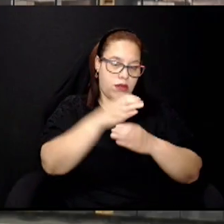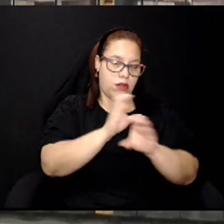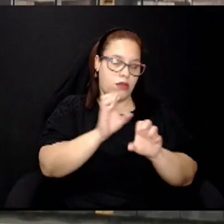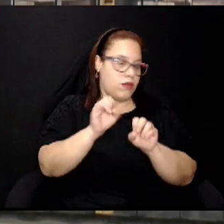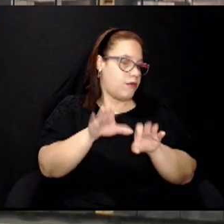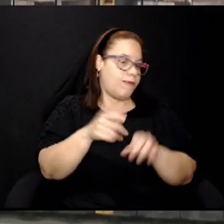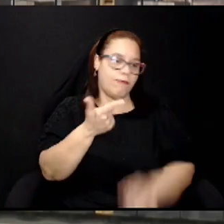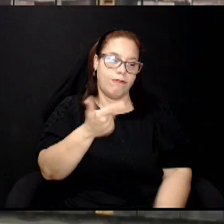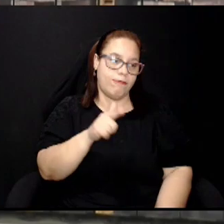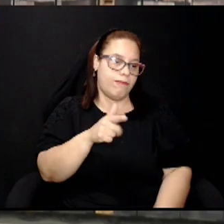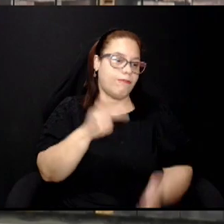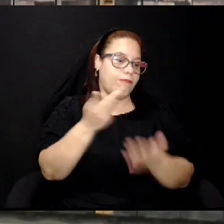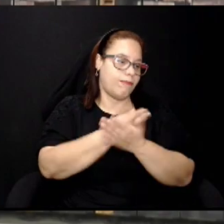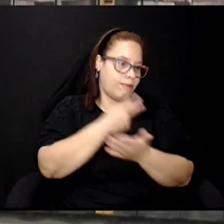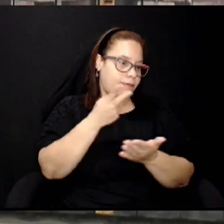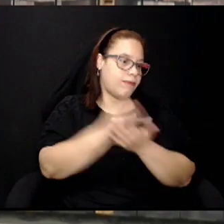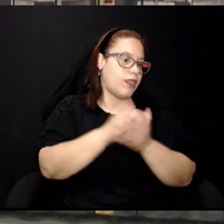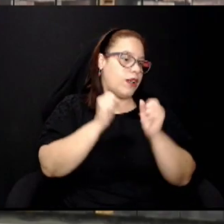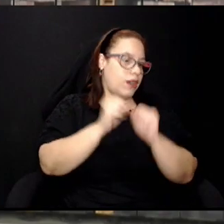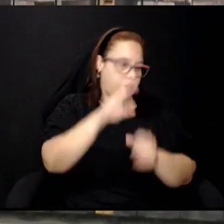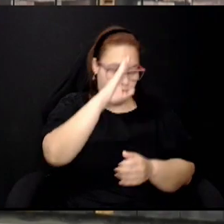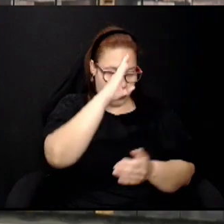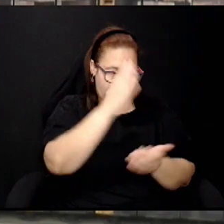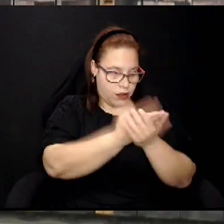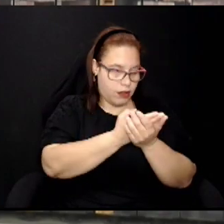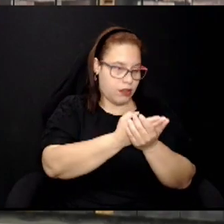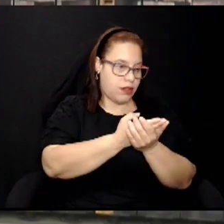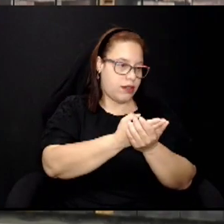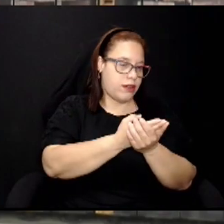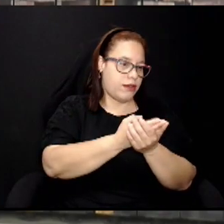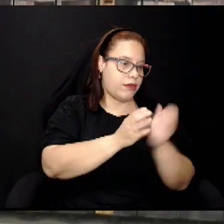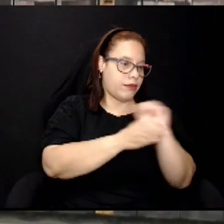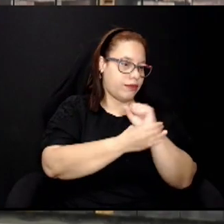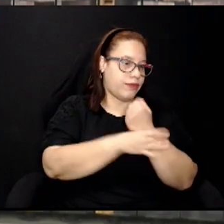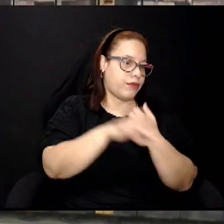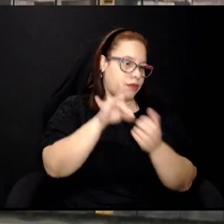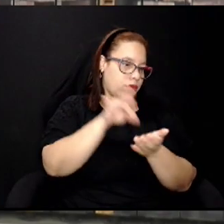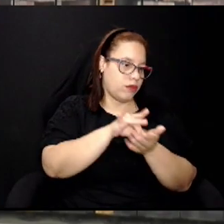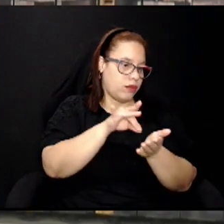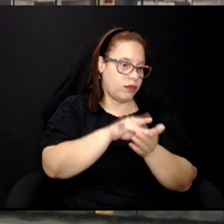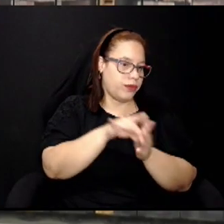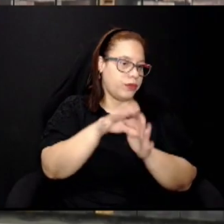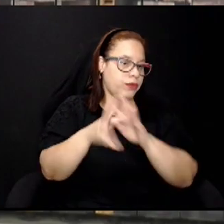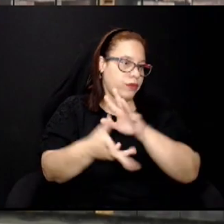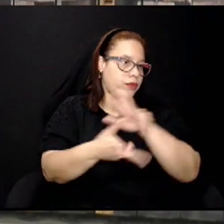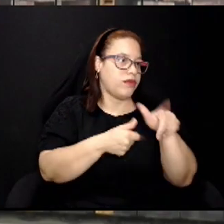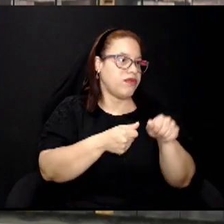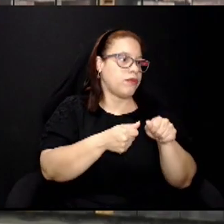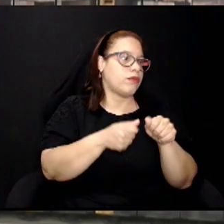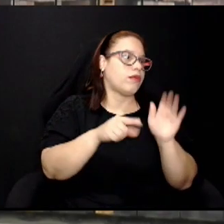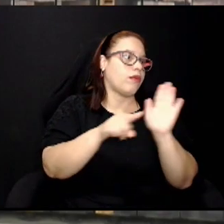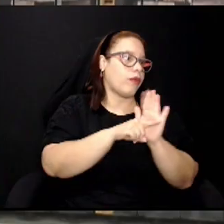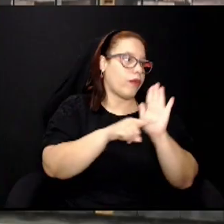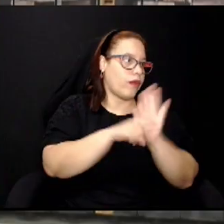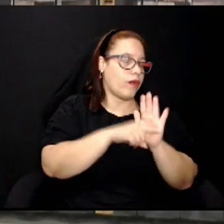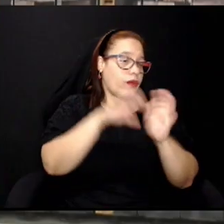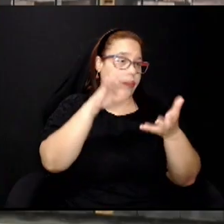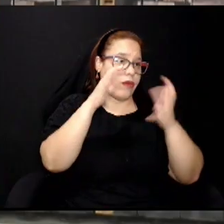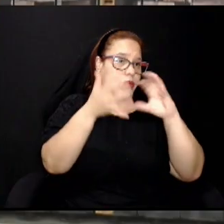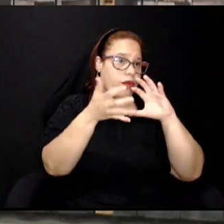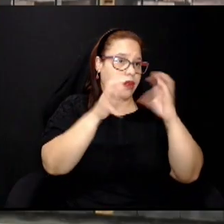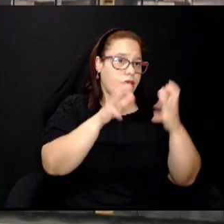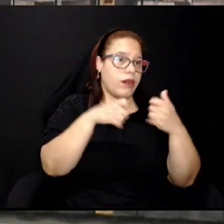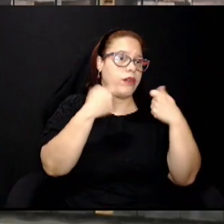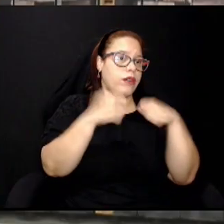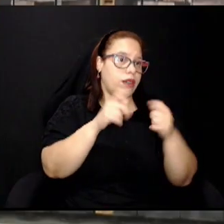dar errado, pode confiar, né? Essa é uma segurança realmente, no mundo que existe até negacionismo climático, a gente precisa realmente